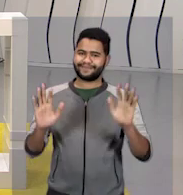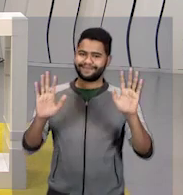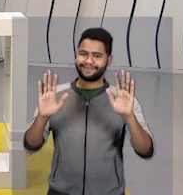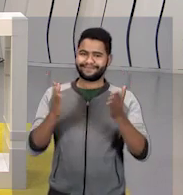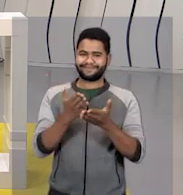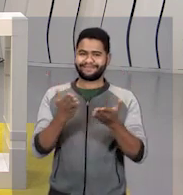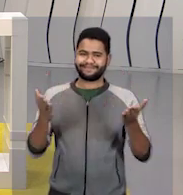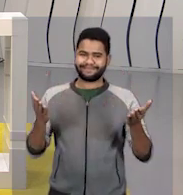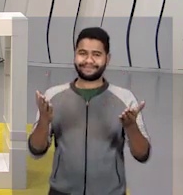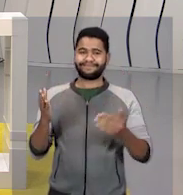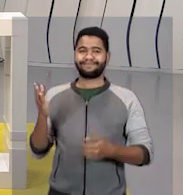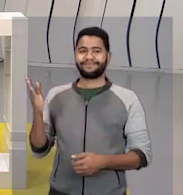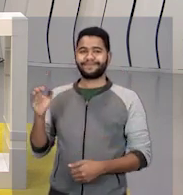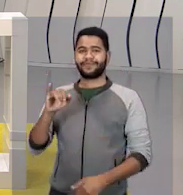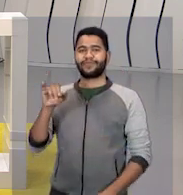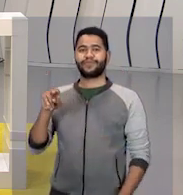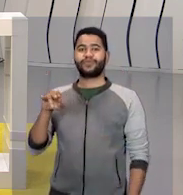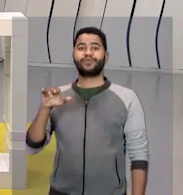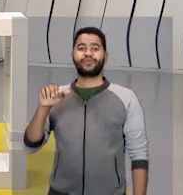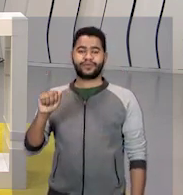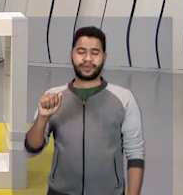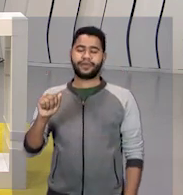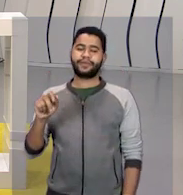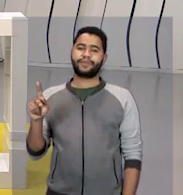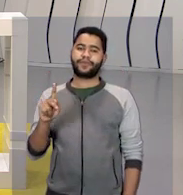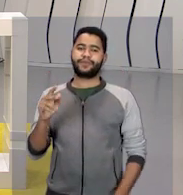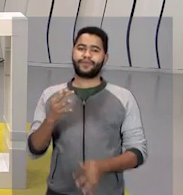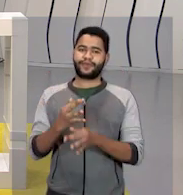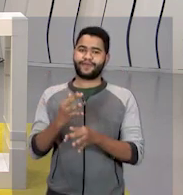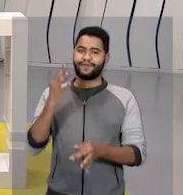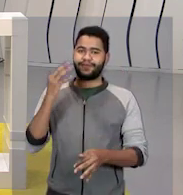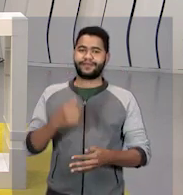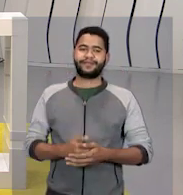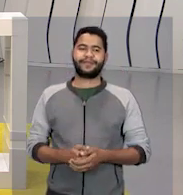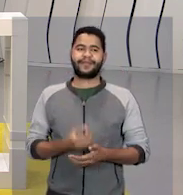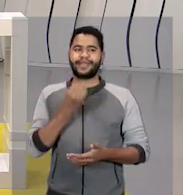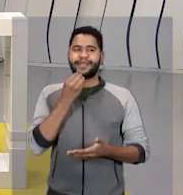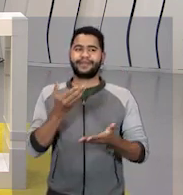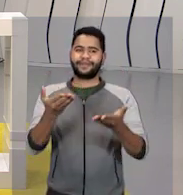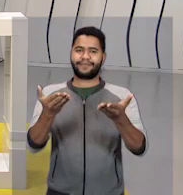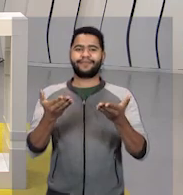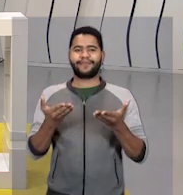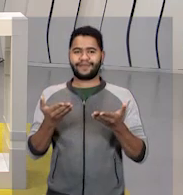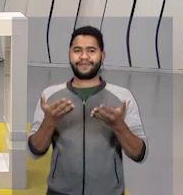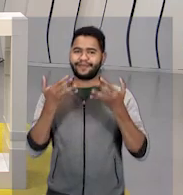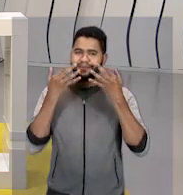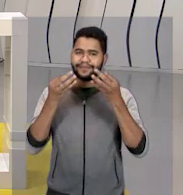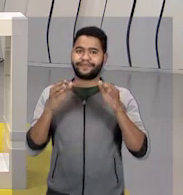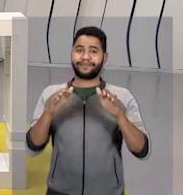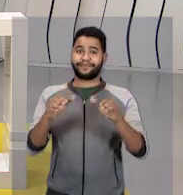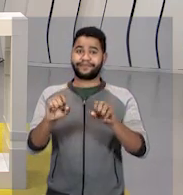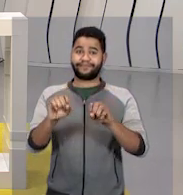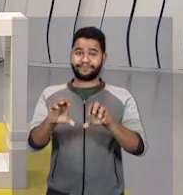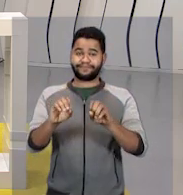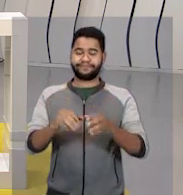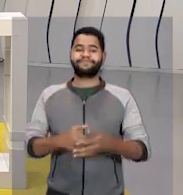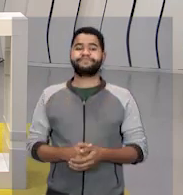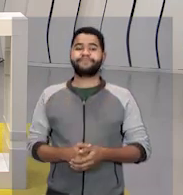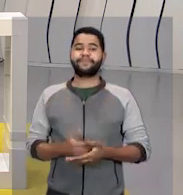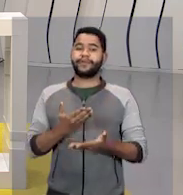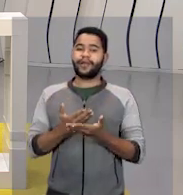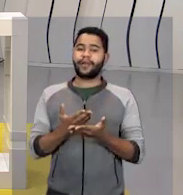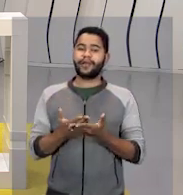Olá, pessoal! O meu nome é Júnia Arnaud e eu sou sua professora de Física. Bem-vindos ao Se Liga de hoje. Na aula de hoje,